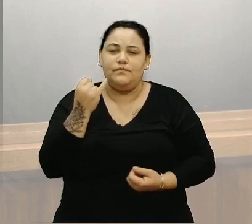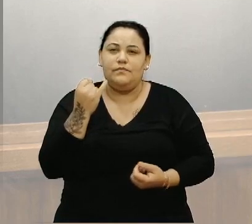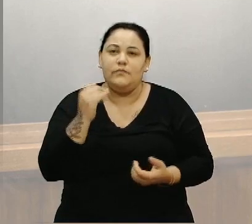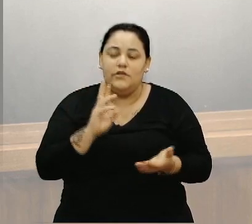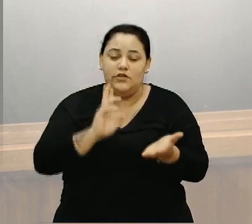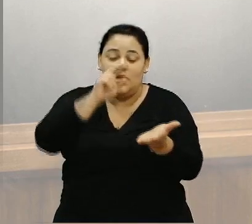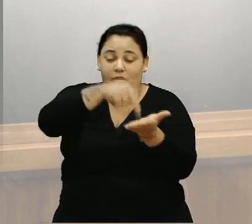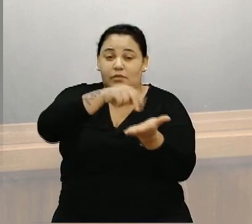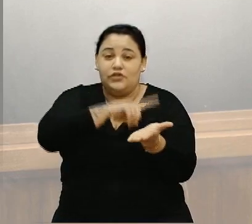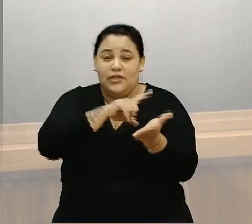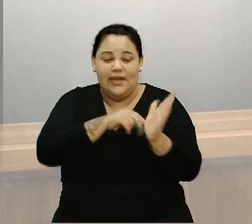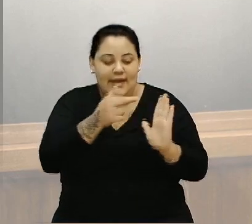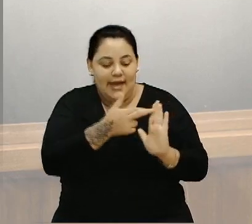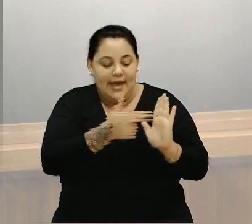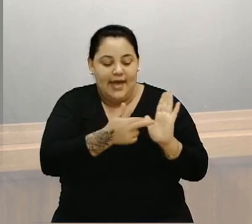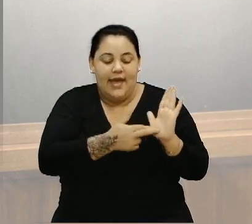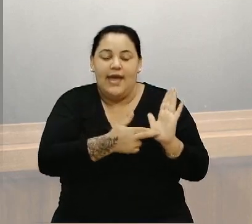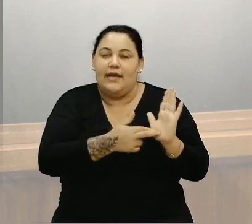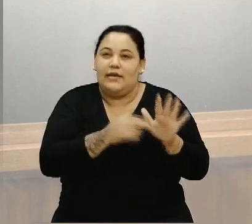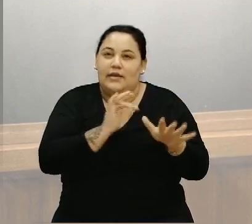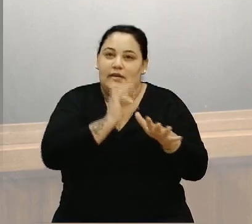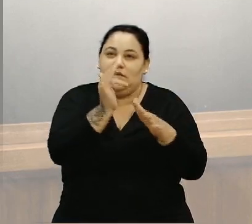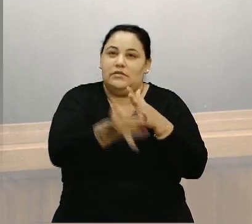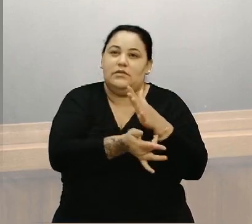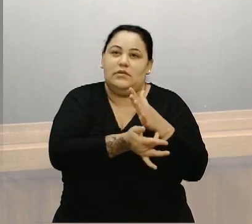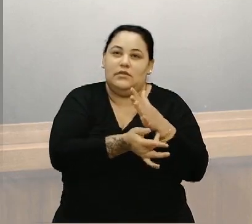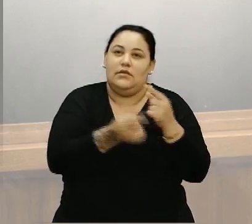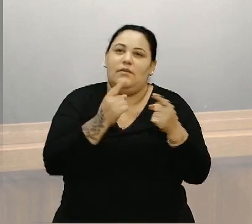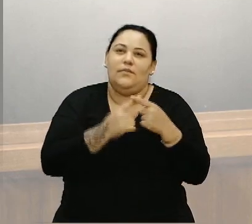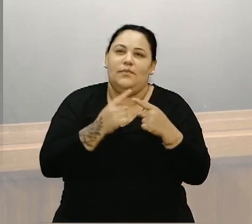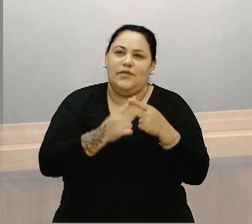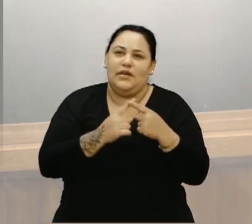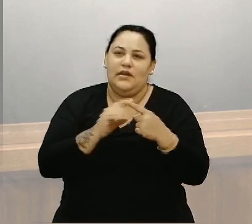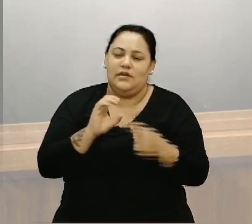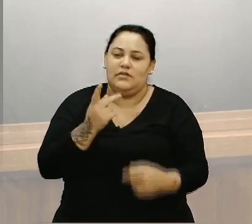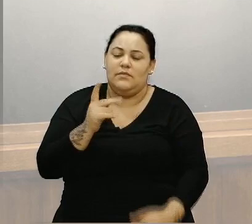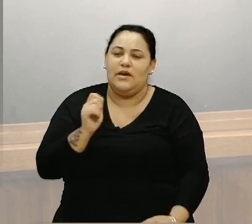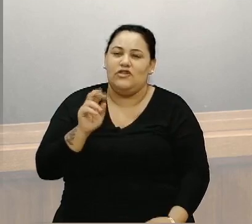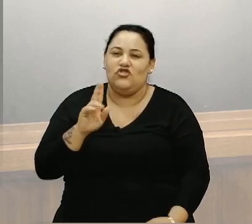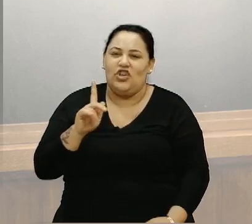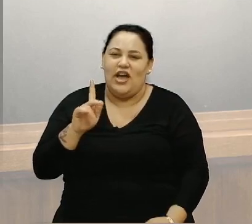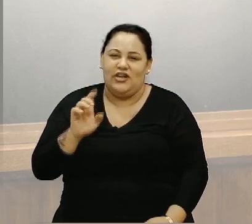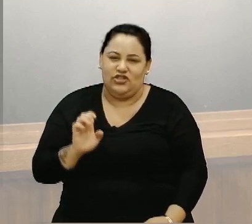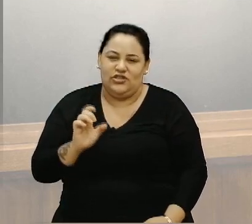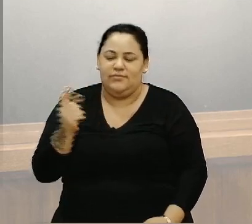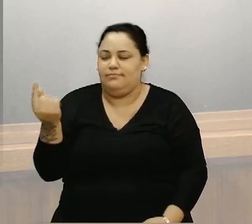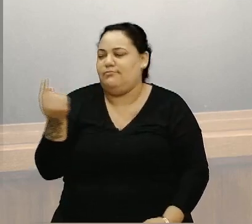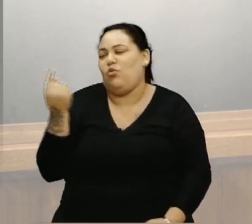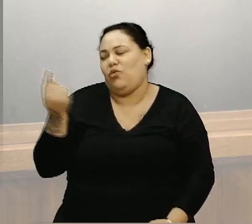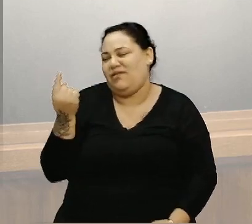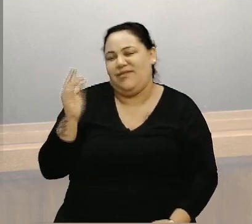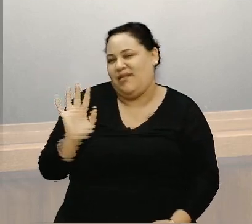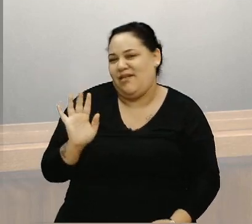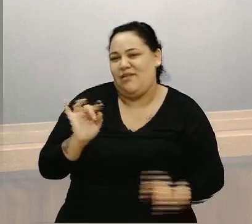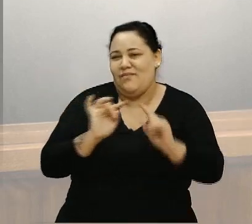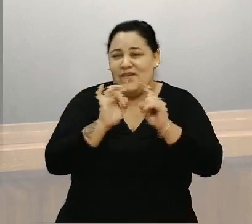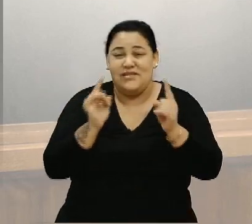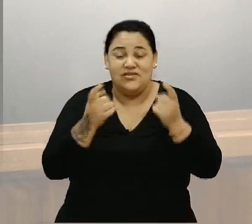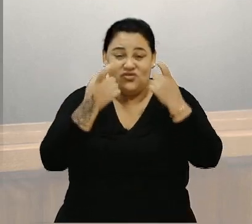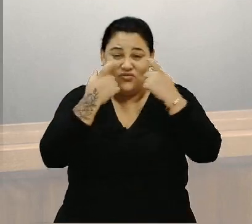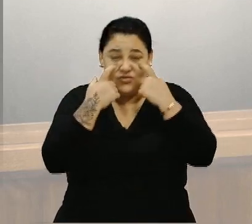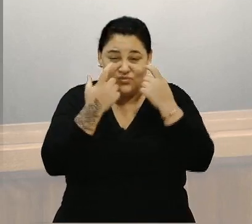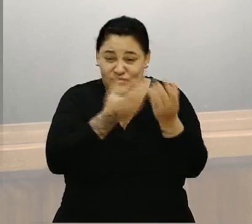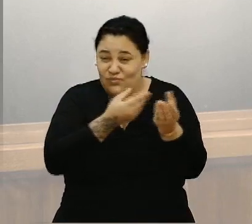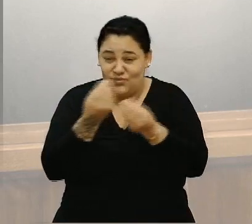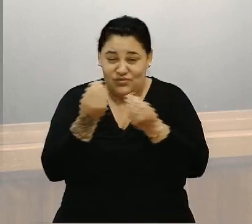norma de regulamentação das redes. Porque esta é uma charge isolada, mas nós vimos muitas coisas absurdas.